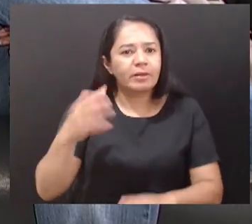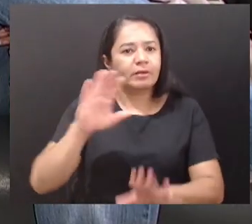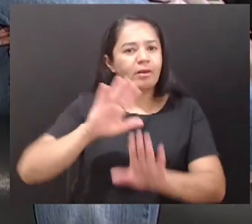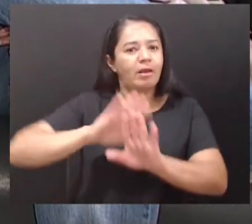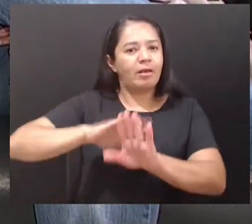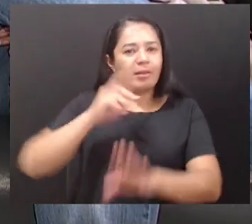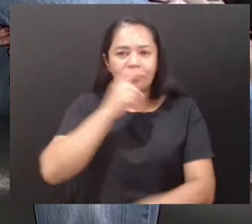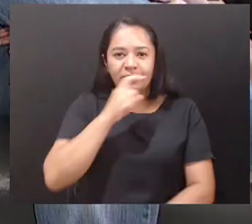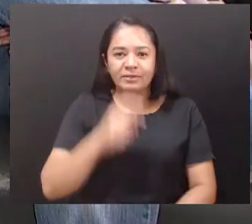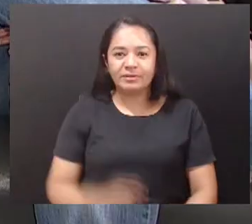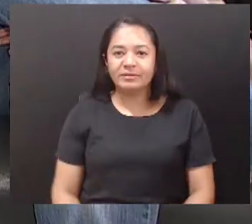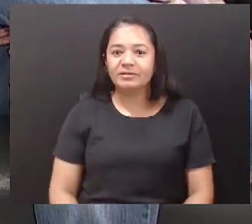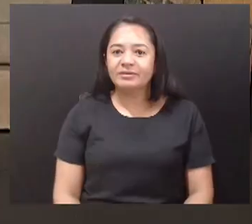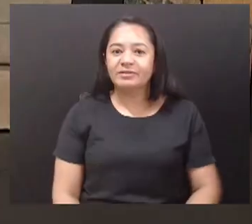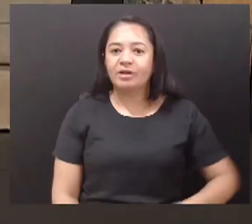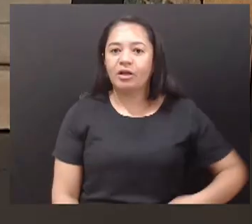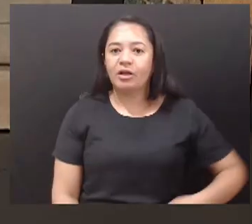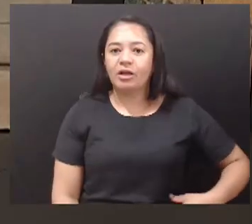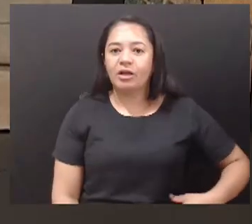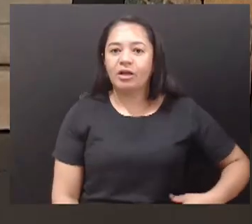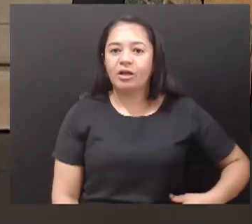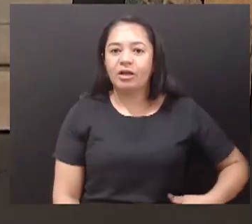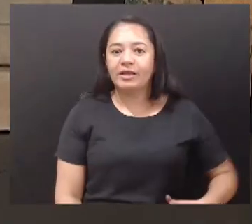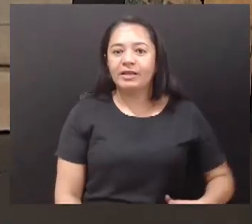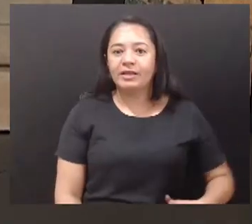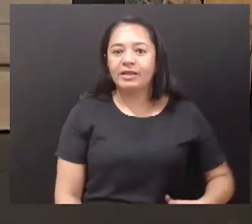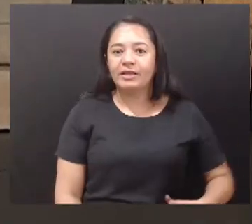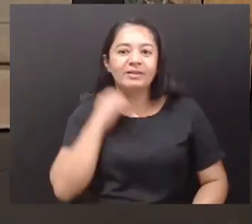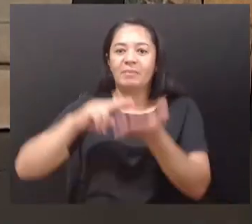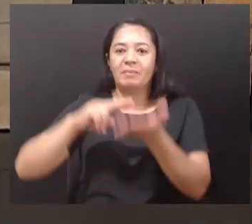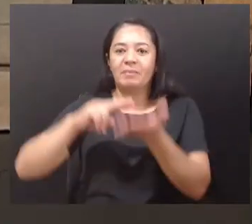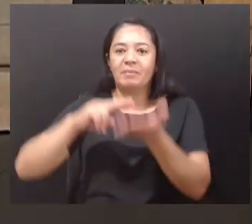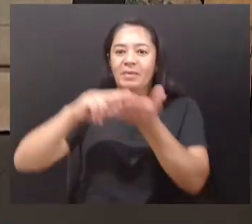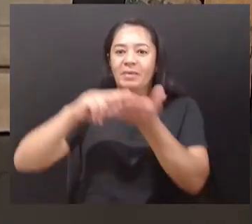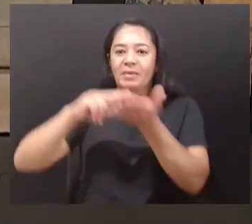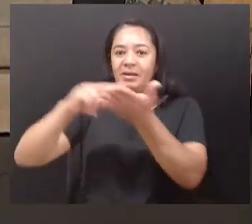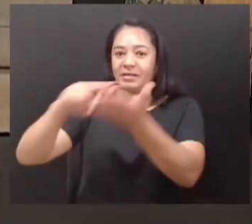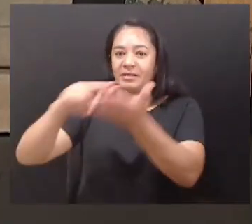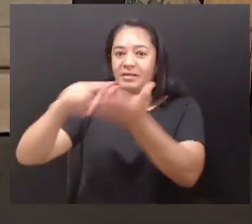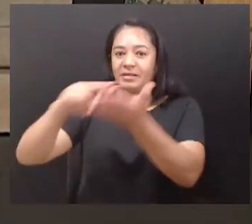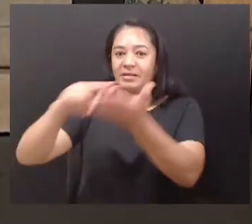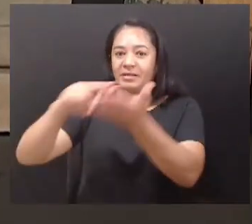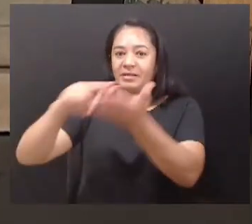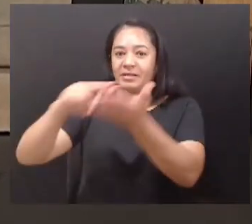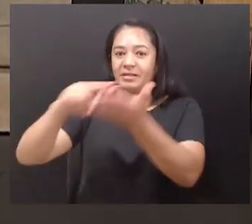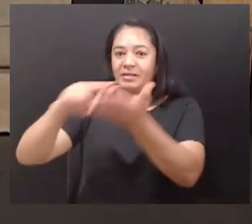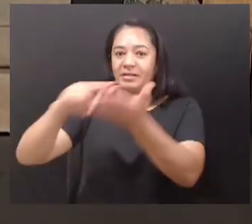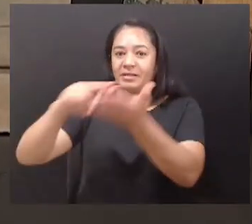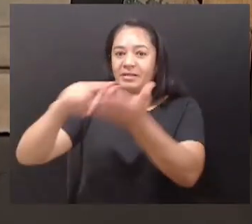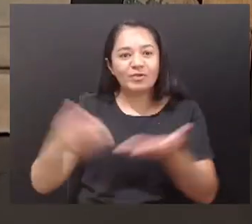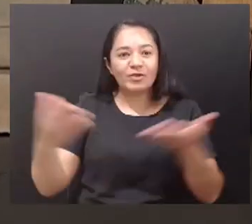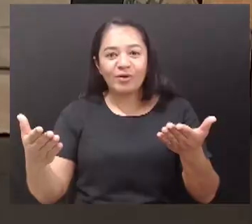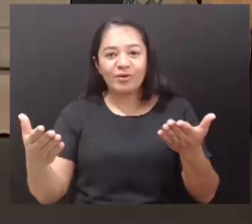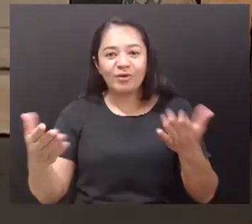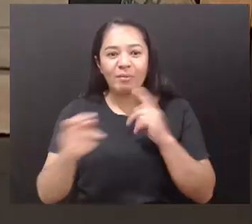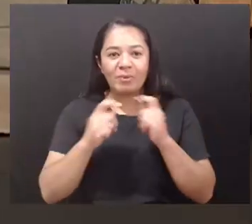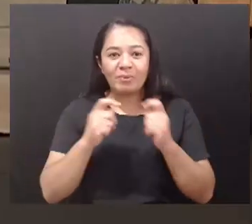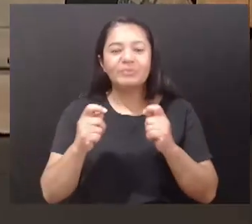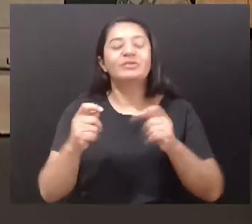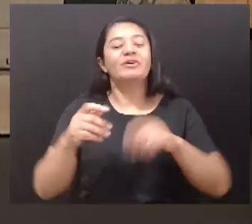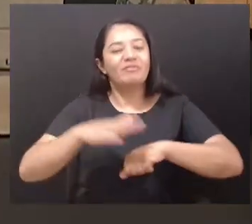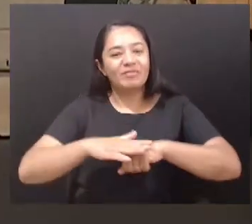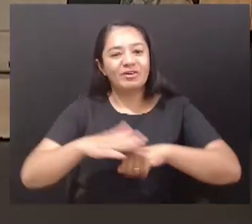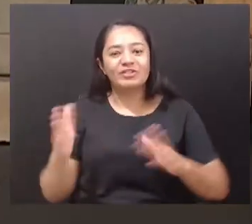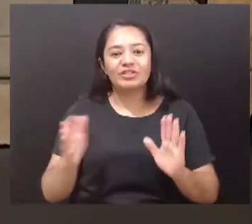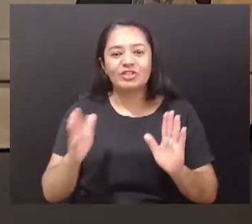num envelope, né? Fazia o trabalho que hoje muitos assessores de imprensa fazem. Ele já fazia no